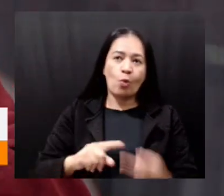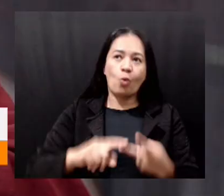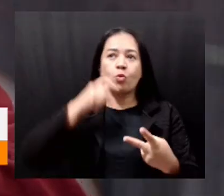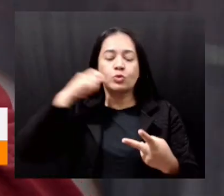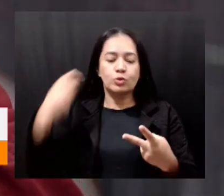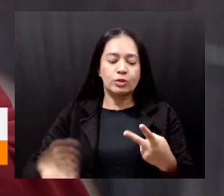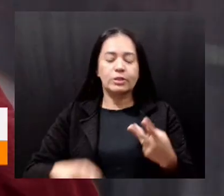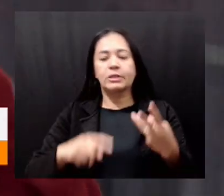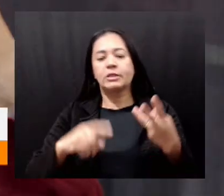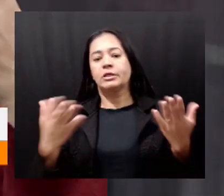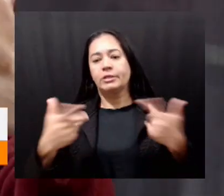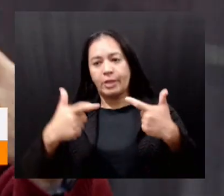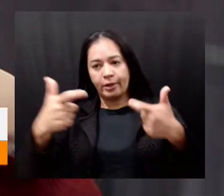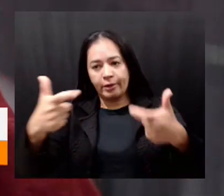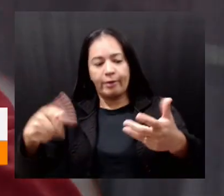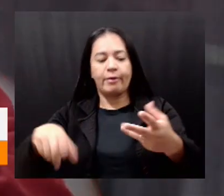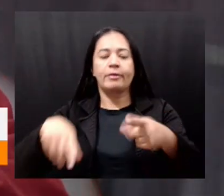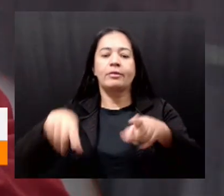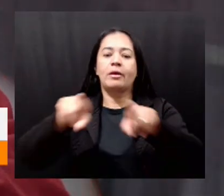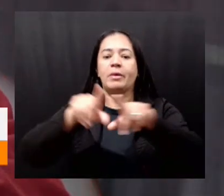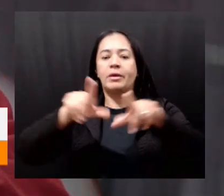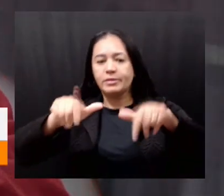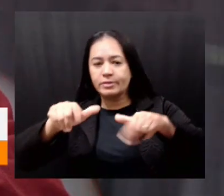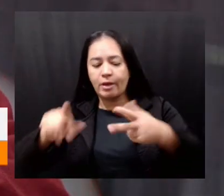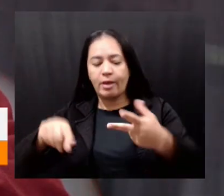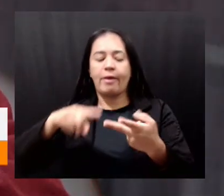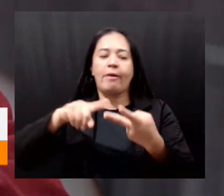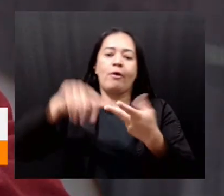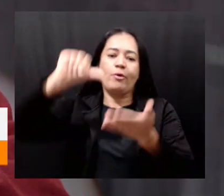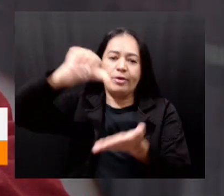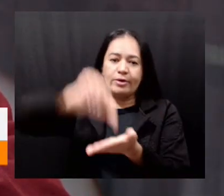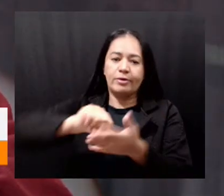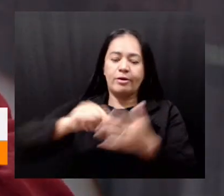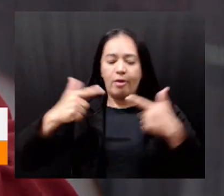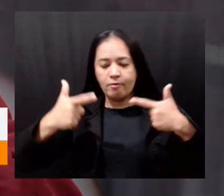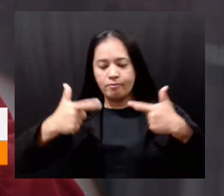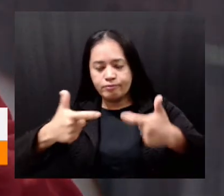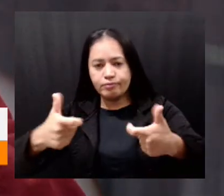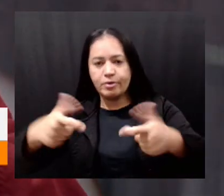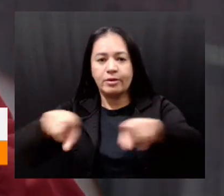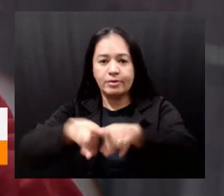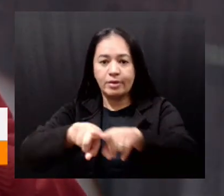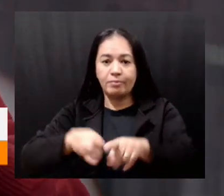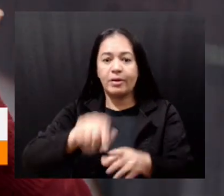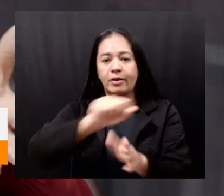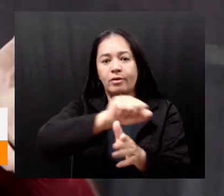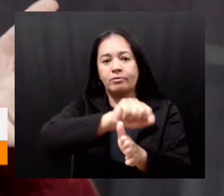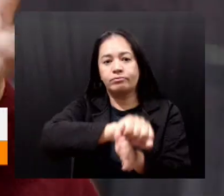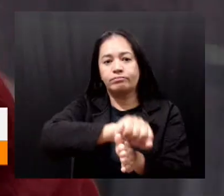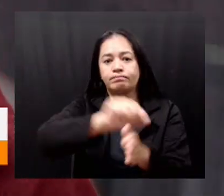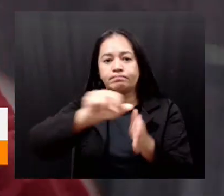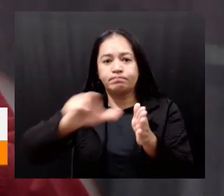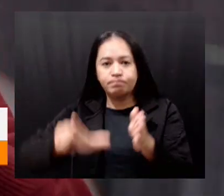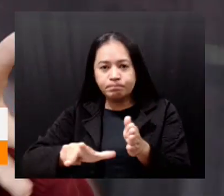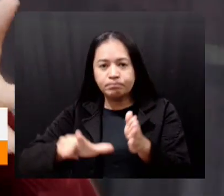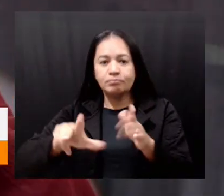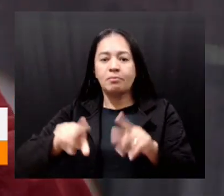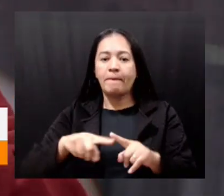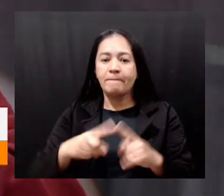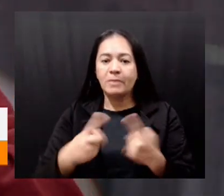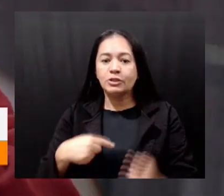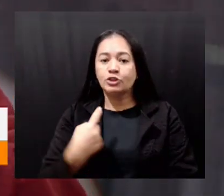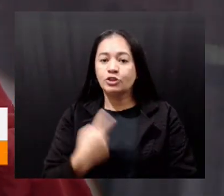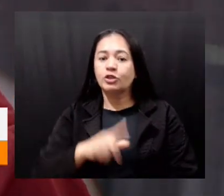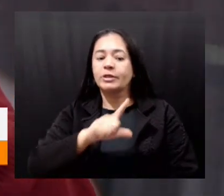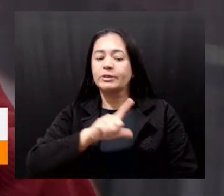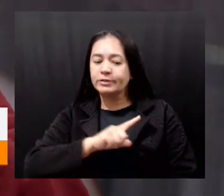Que está acontecendo ali entre Israel e ali na faixa de Gaza, na Palestina, mas a gente tem as nossas guerras também aqui